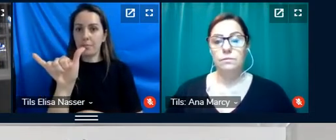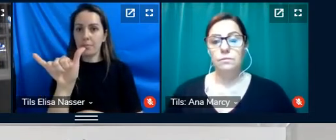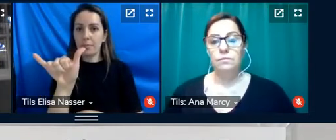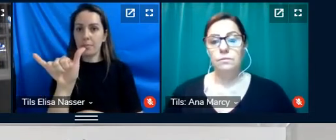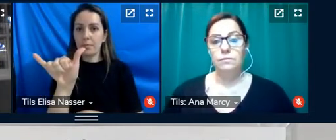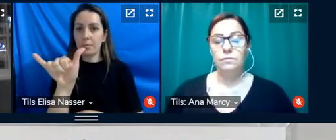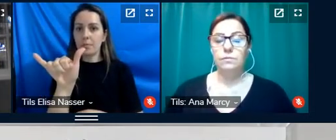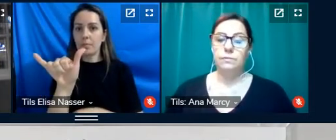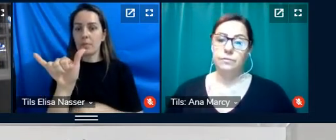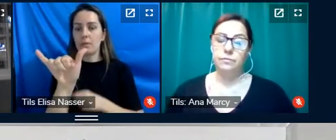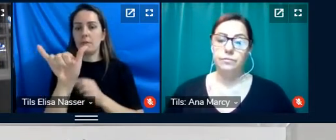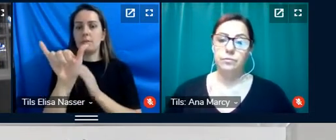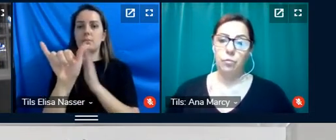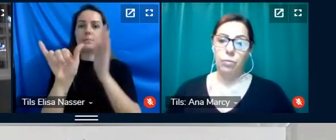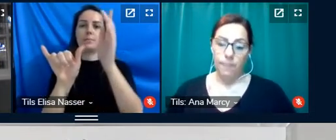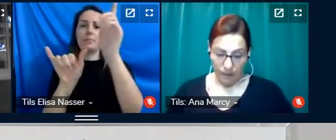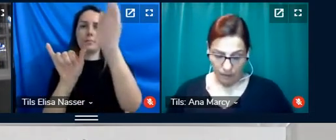e Fx.